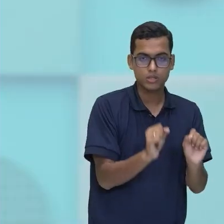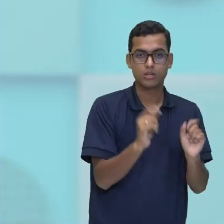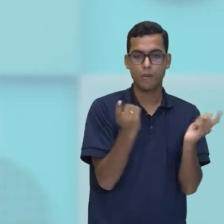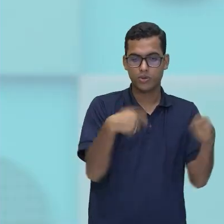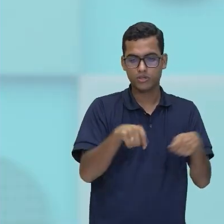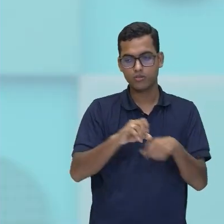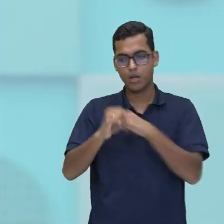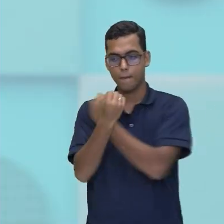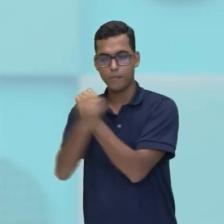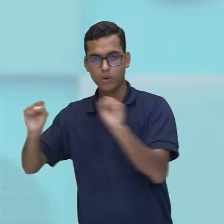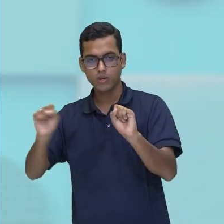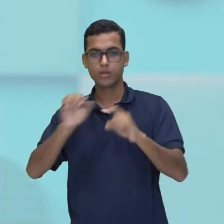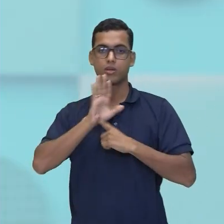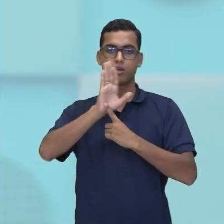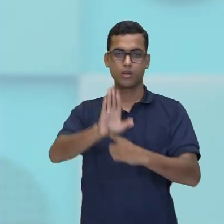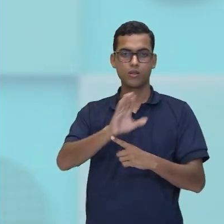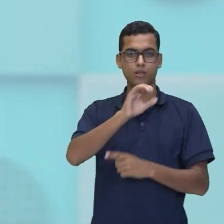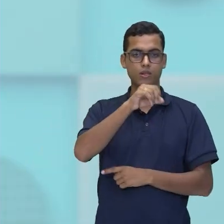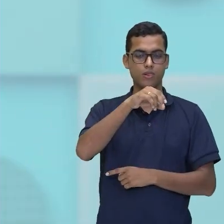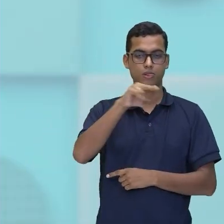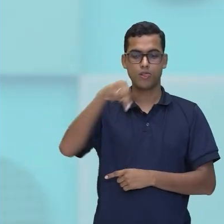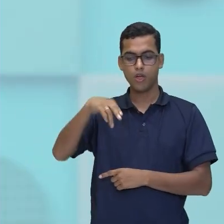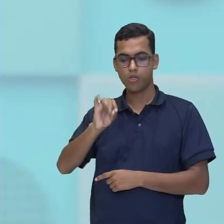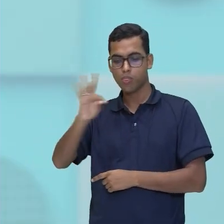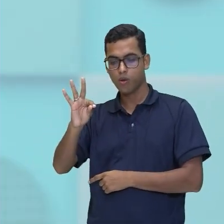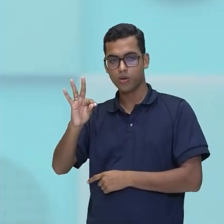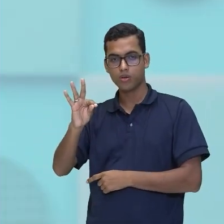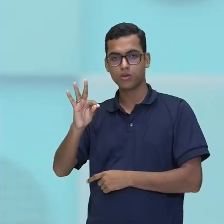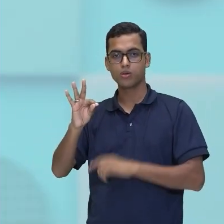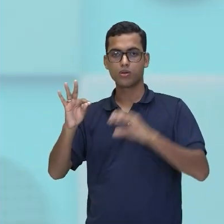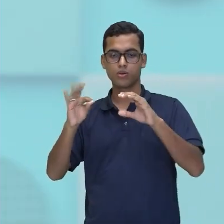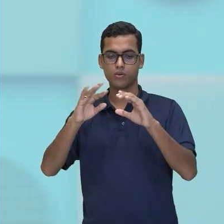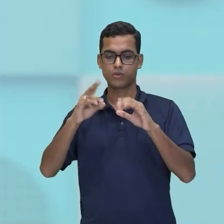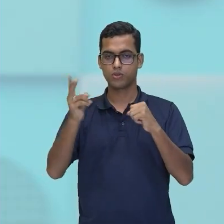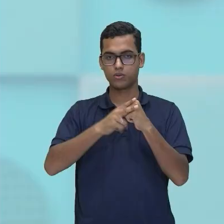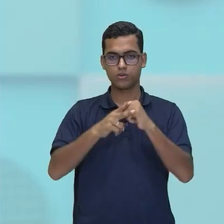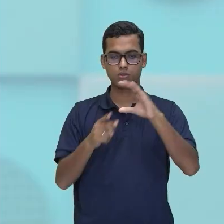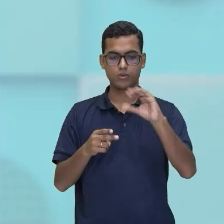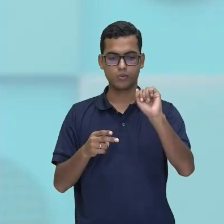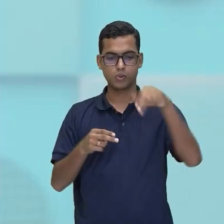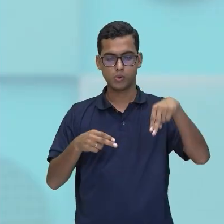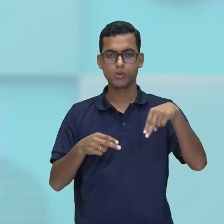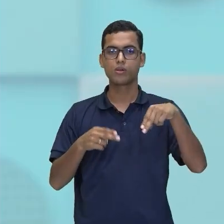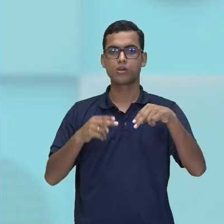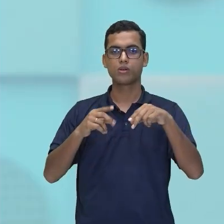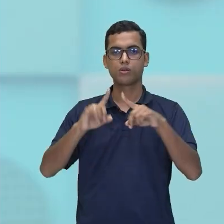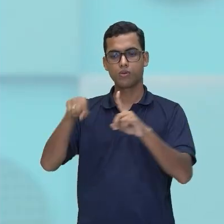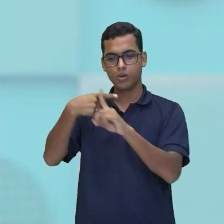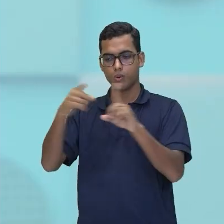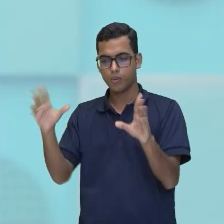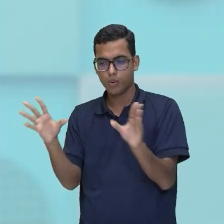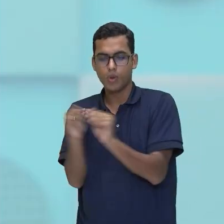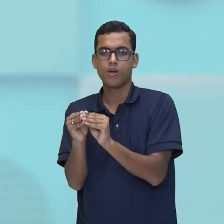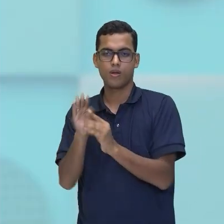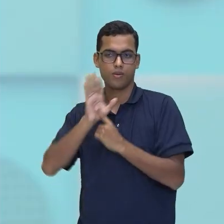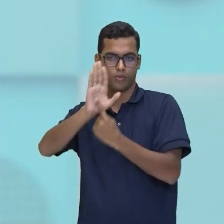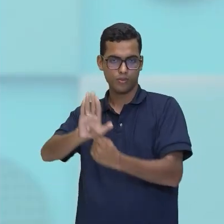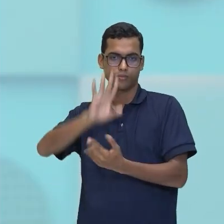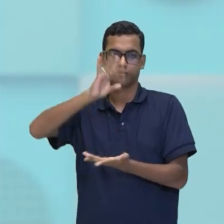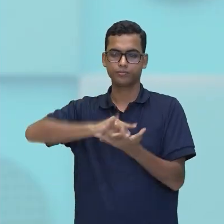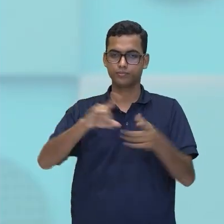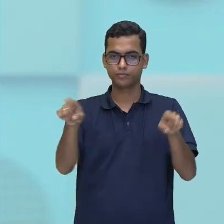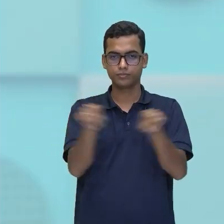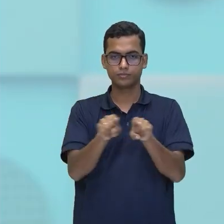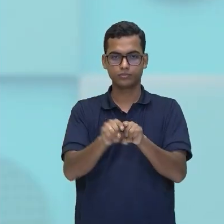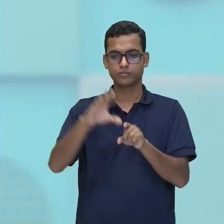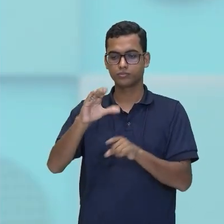impossibilidade é a presença do not, né, do advérbio de negação not, acrescido ao verbo modal can,